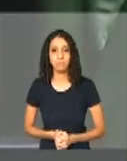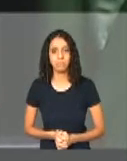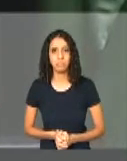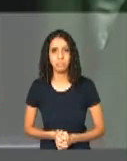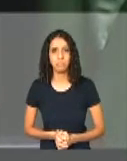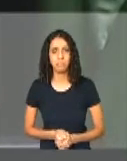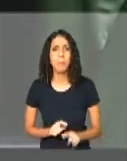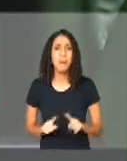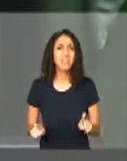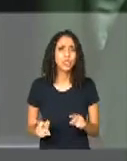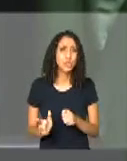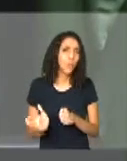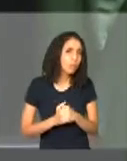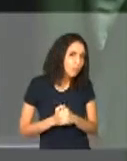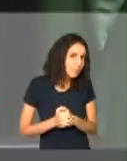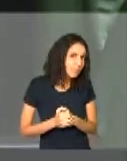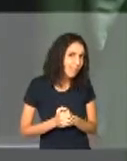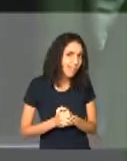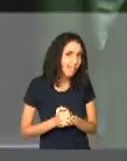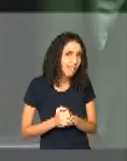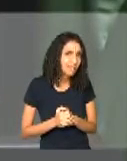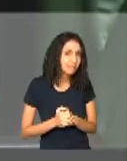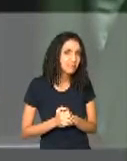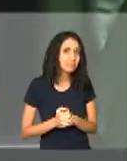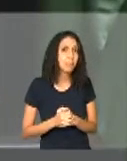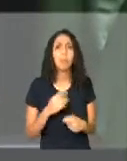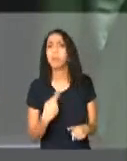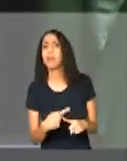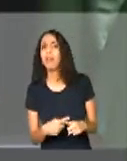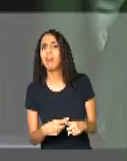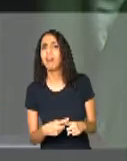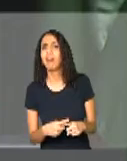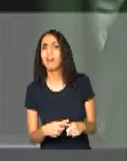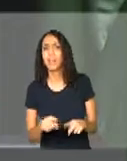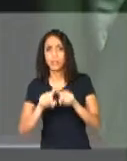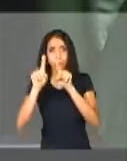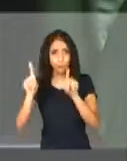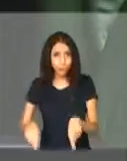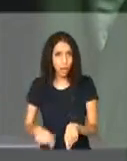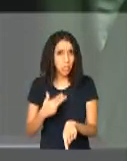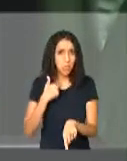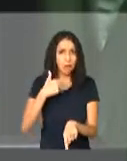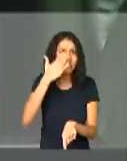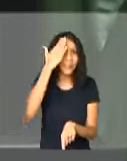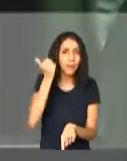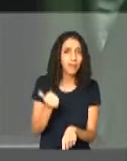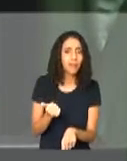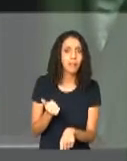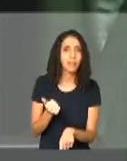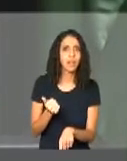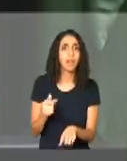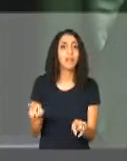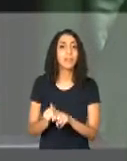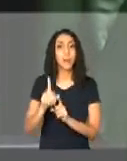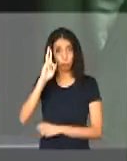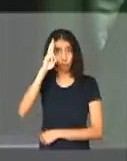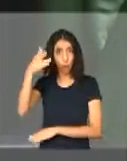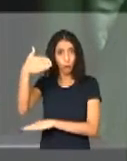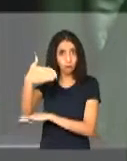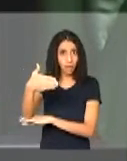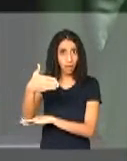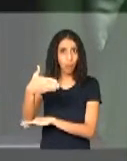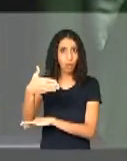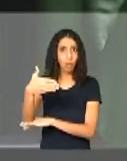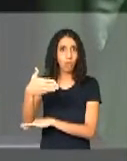Esconder de quem? Esconder dos próprios funcionários da empresa, dos proprietários da pousada e